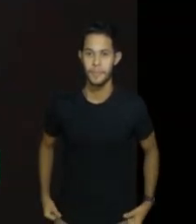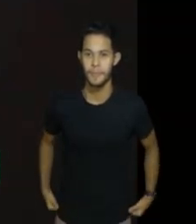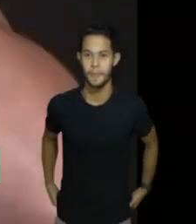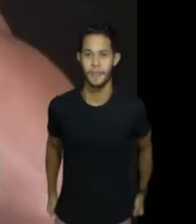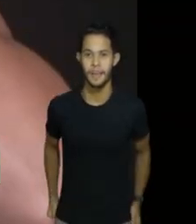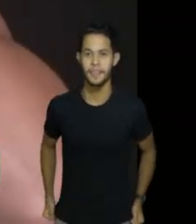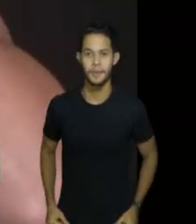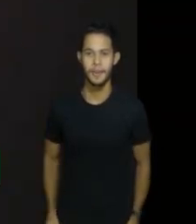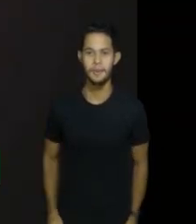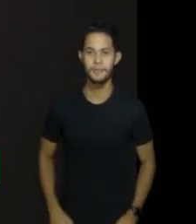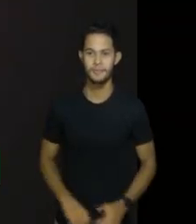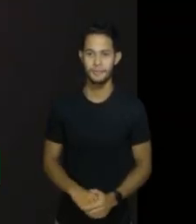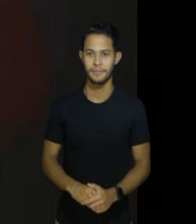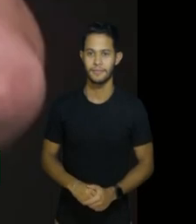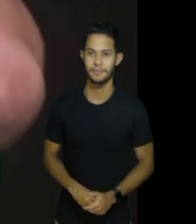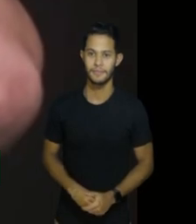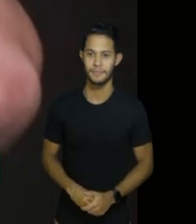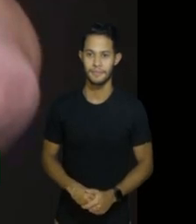Escutar.